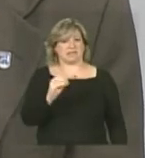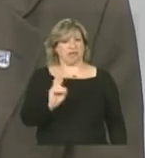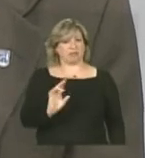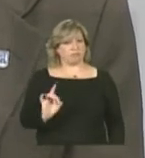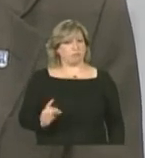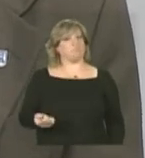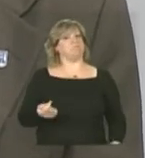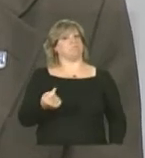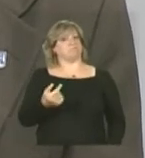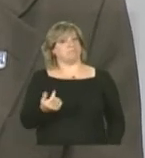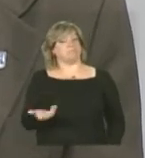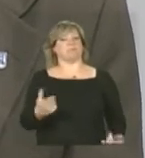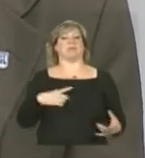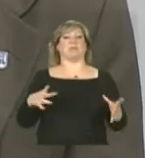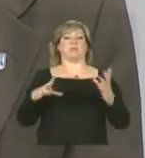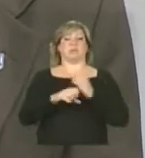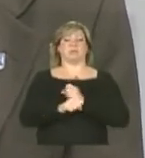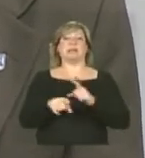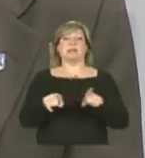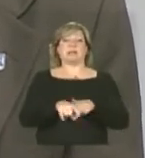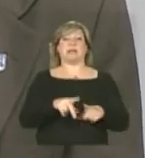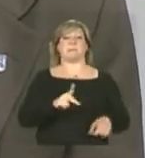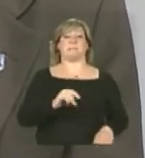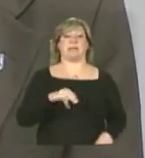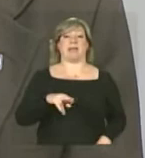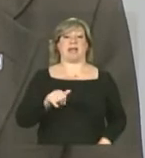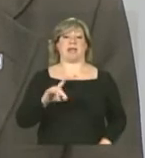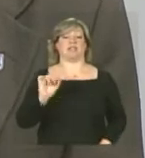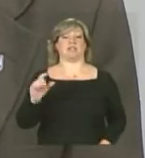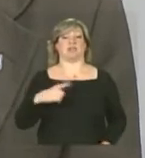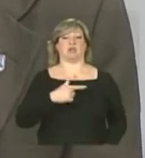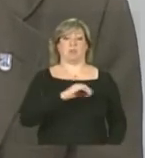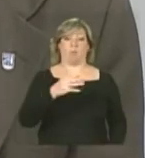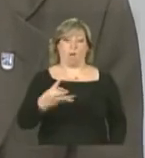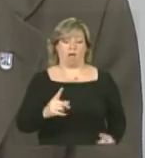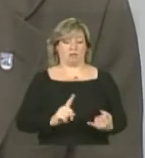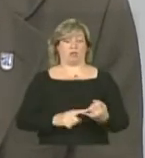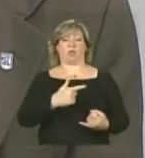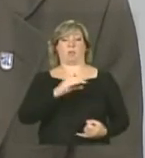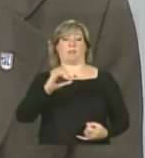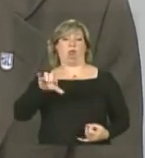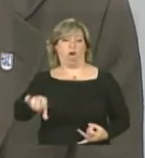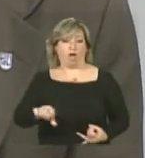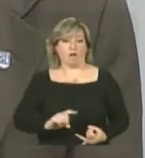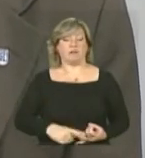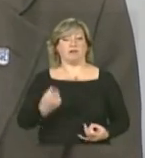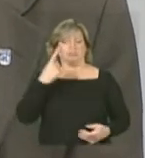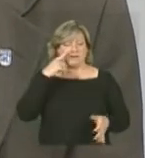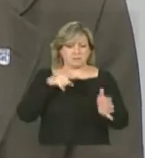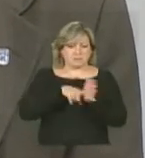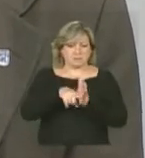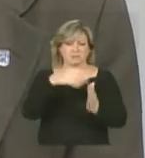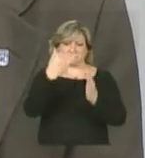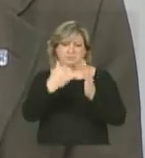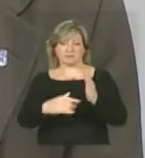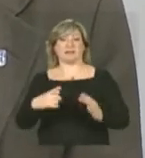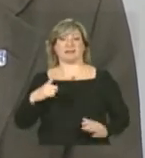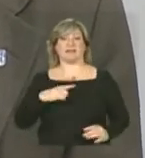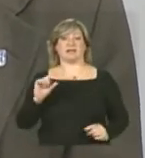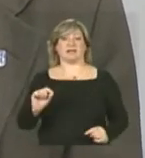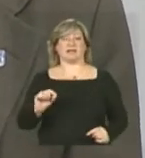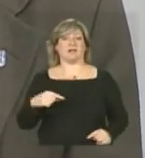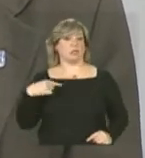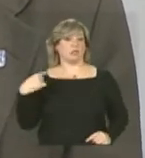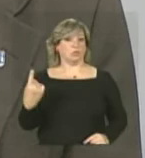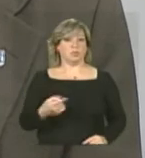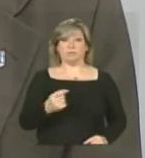com os números que a gente encontra também no PNAD 2004, no PNAD 2009, onde, se nós olharmos a insegurança